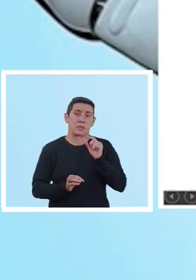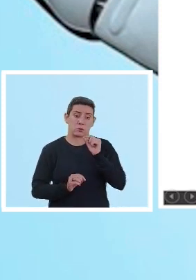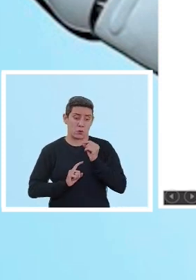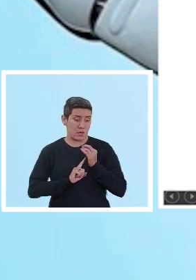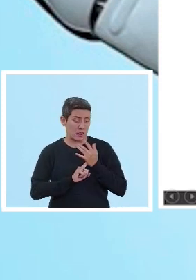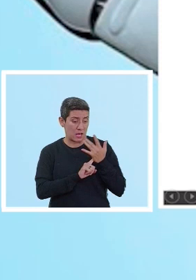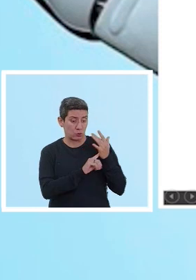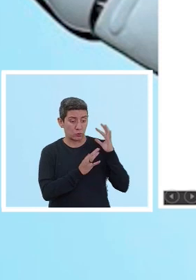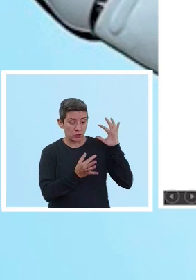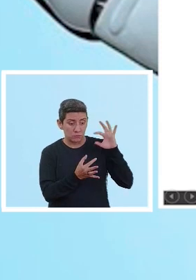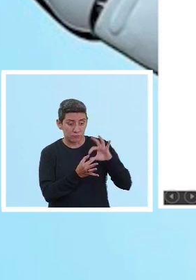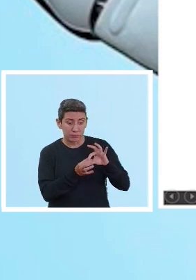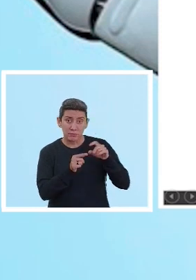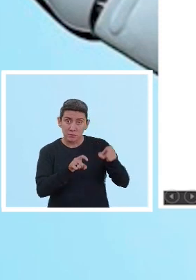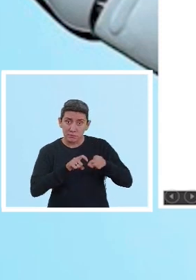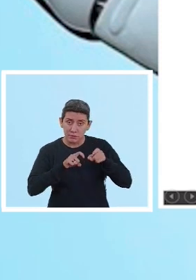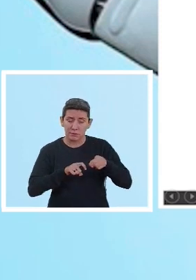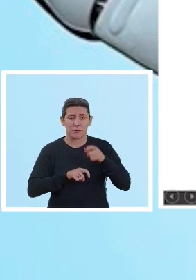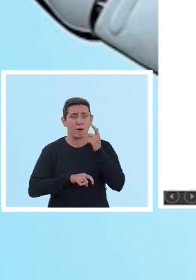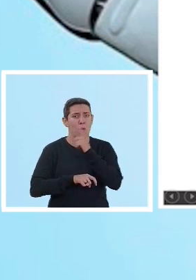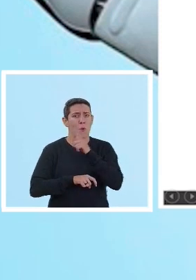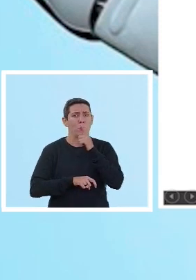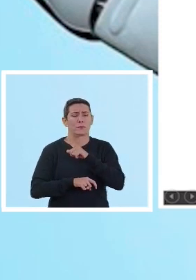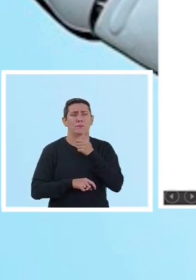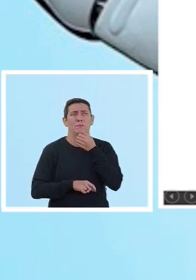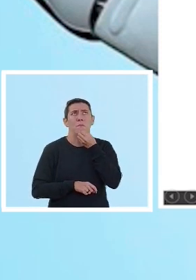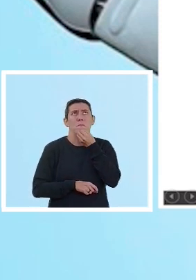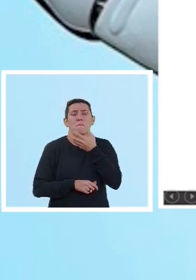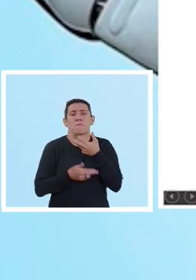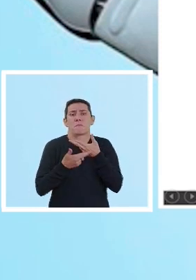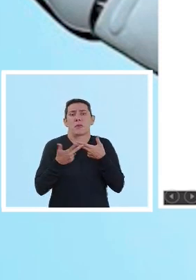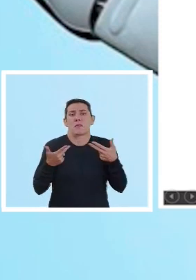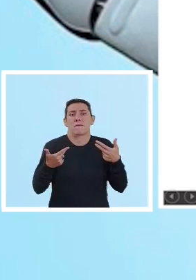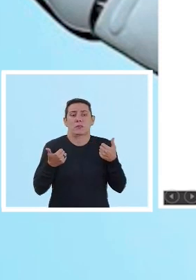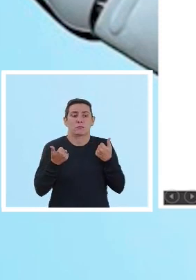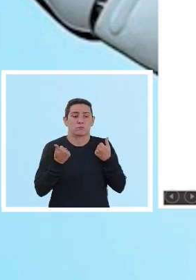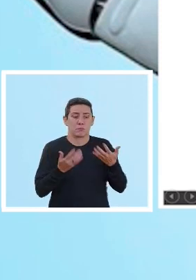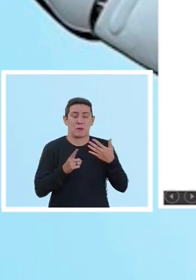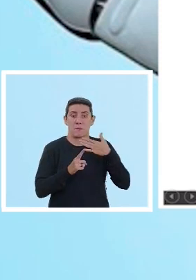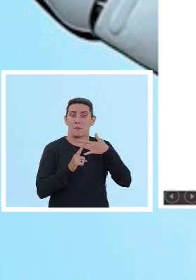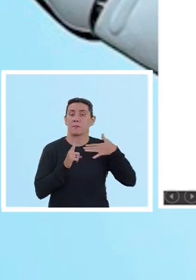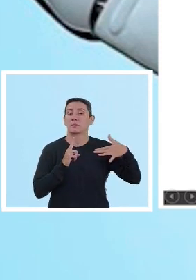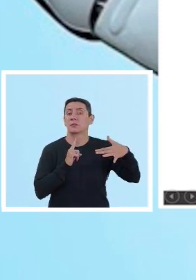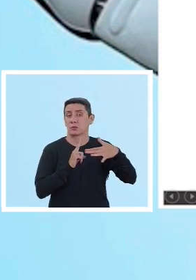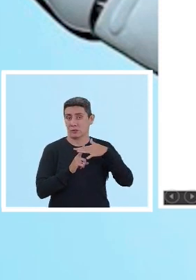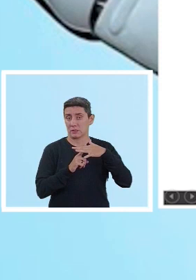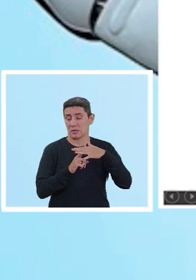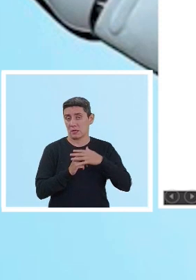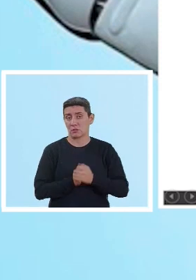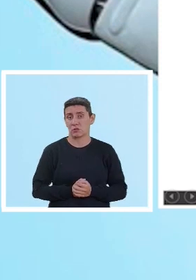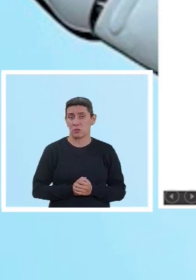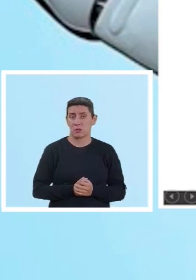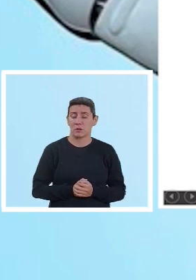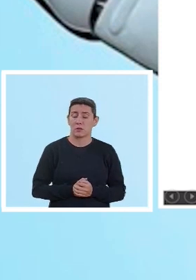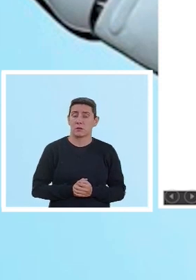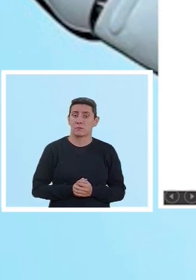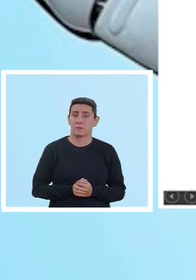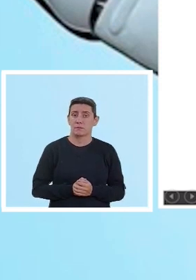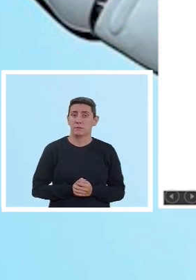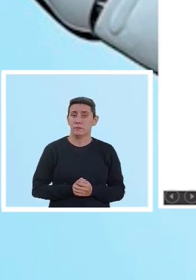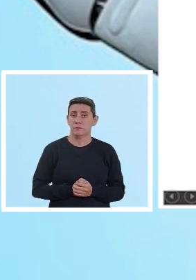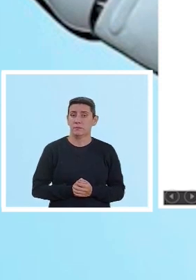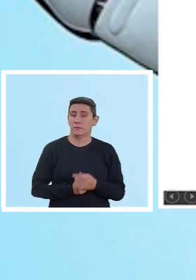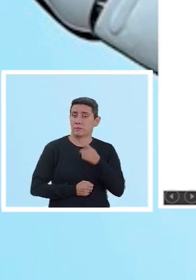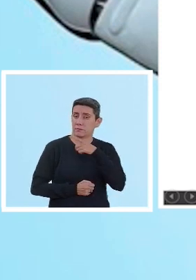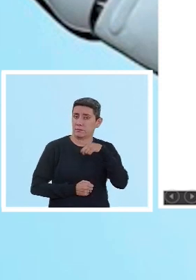pecuária ela tende a trazer muitos benefícios para a sociedade como nós sabemos a